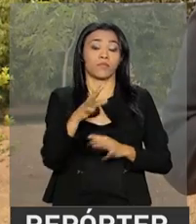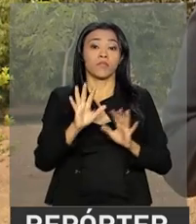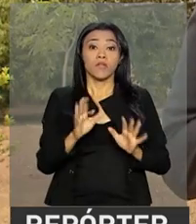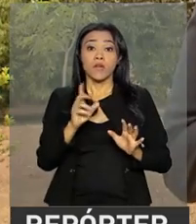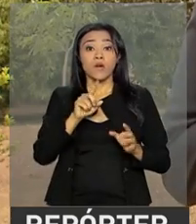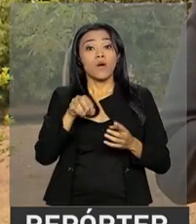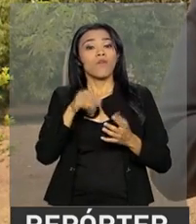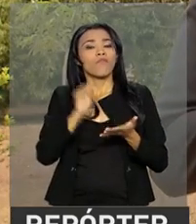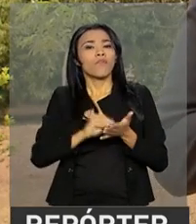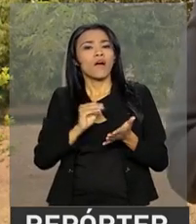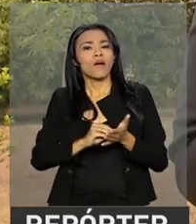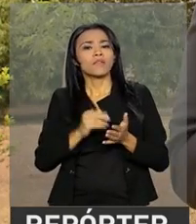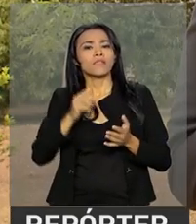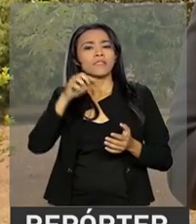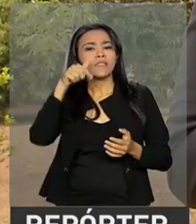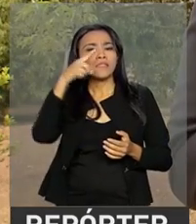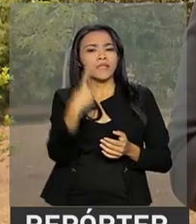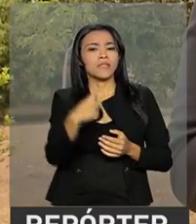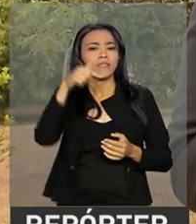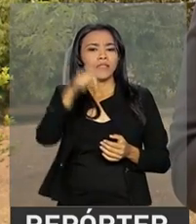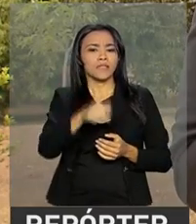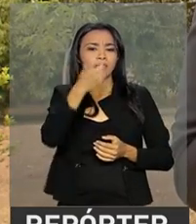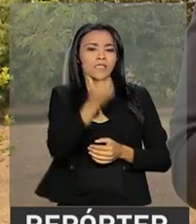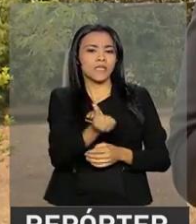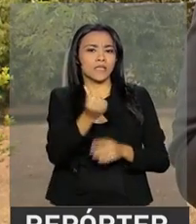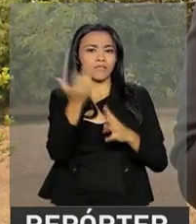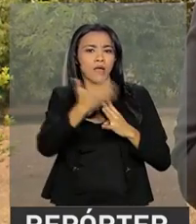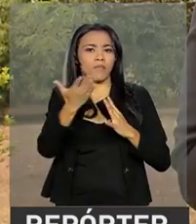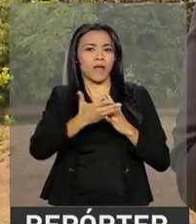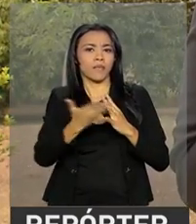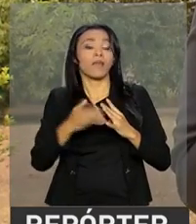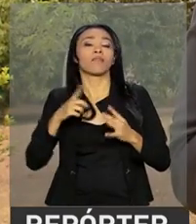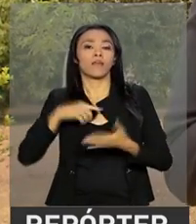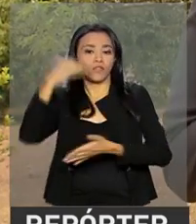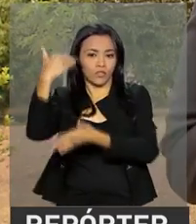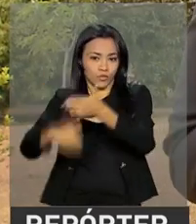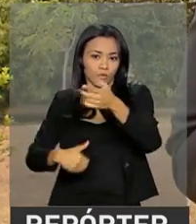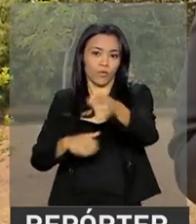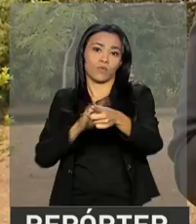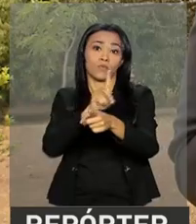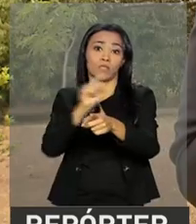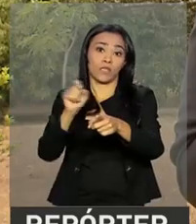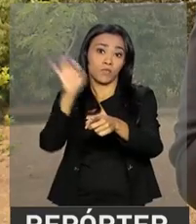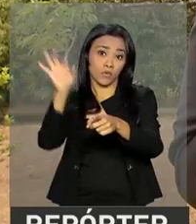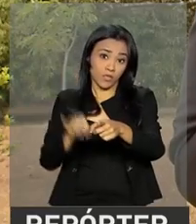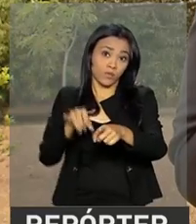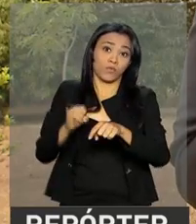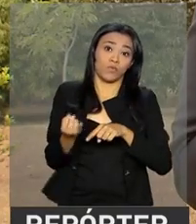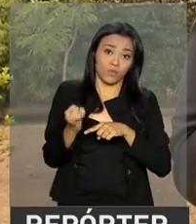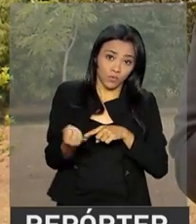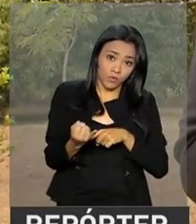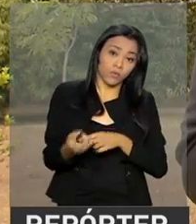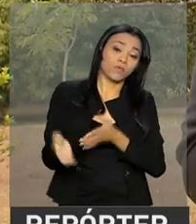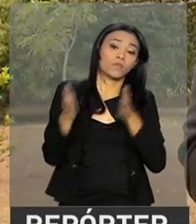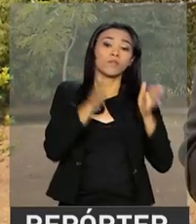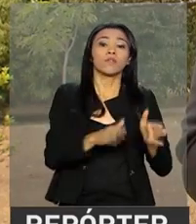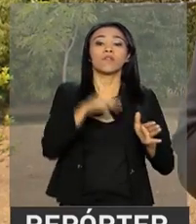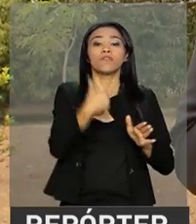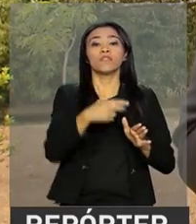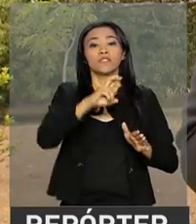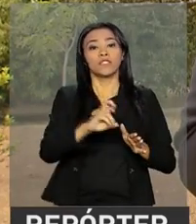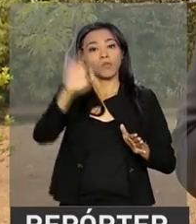restante em até cento e setenta e seis prestações com desconto de 100% nos juros e de 25%